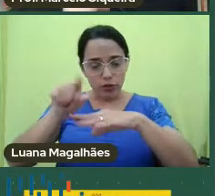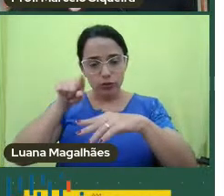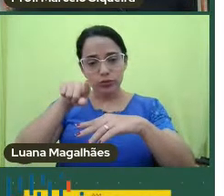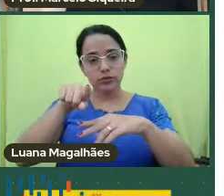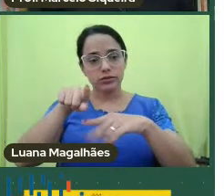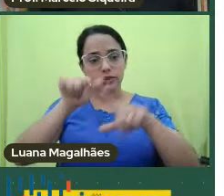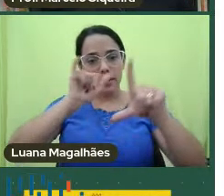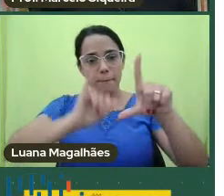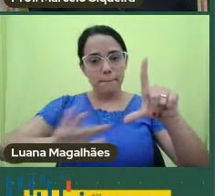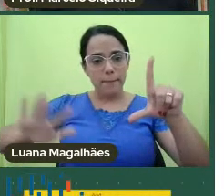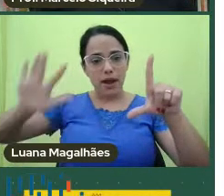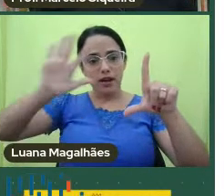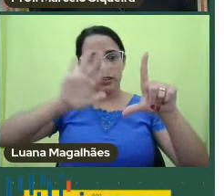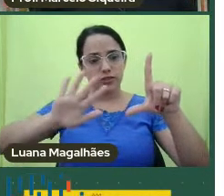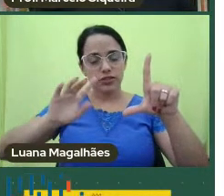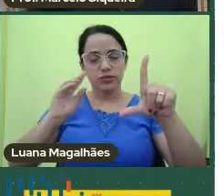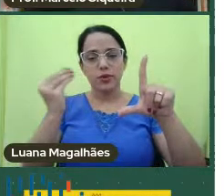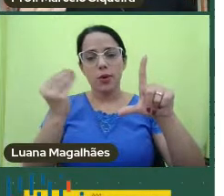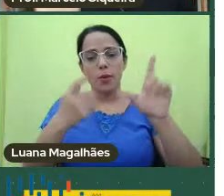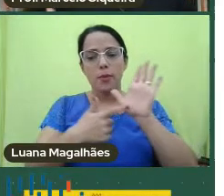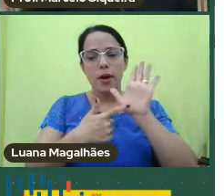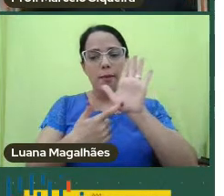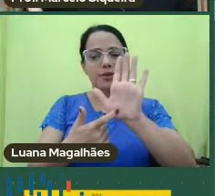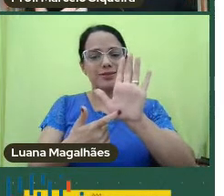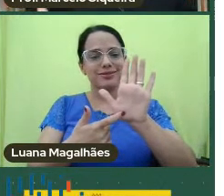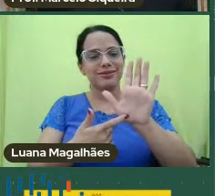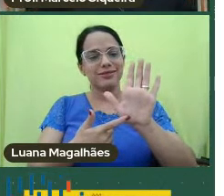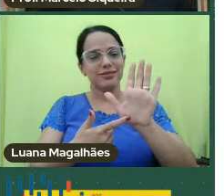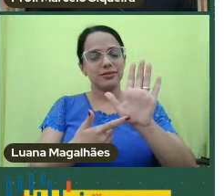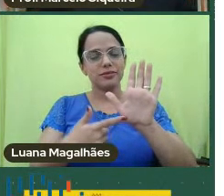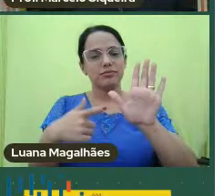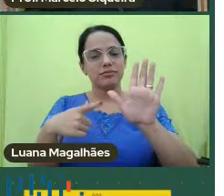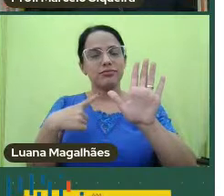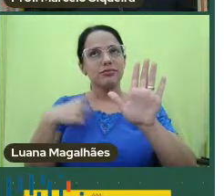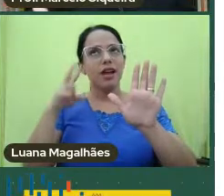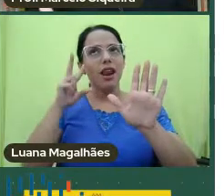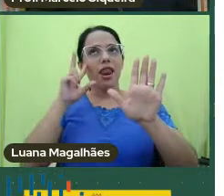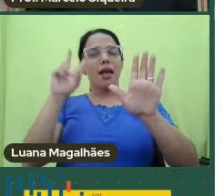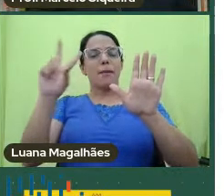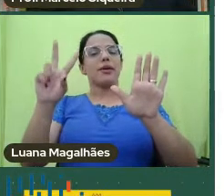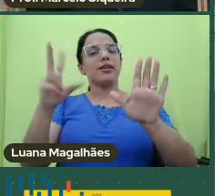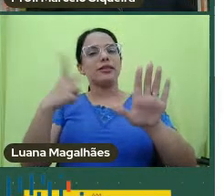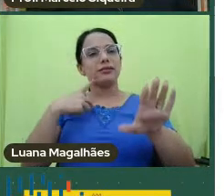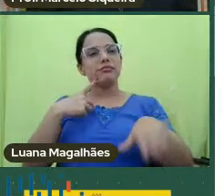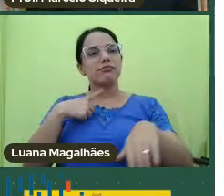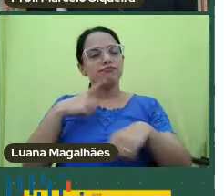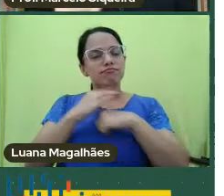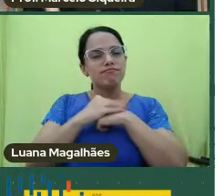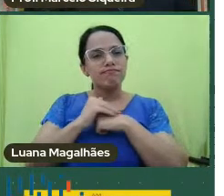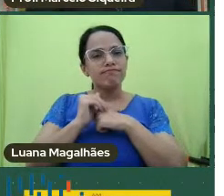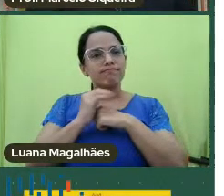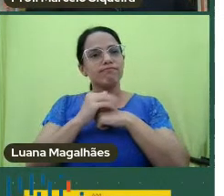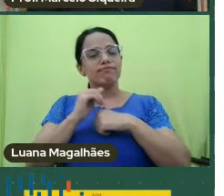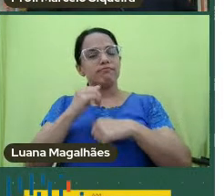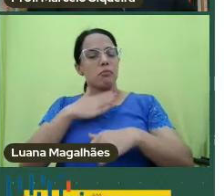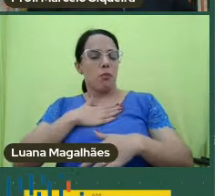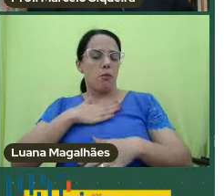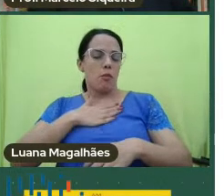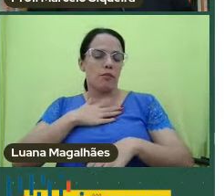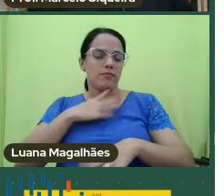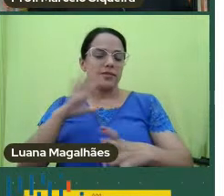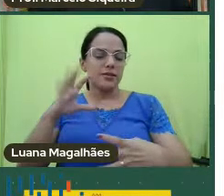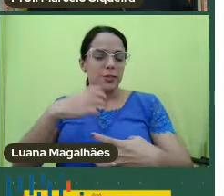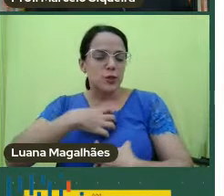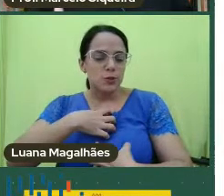ela torna-se representação, porque ela contém lembrança, ela contém afetividade, ela possui